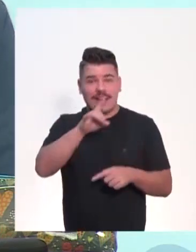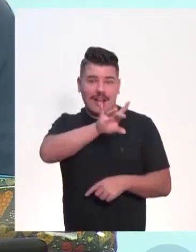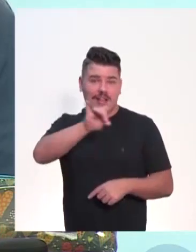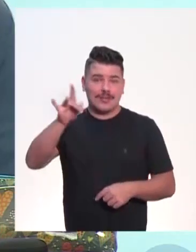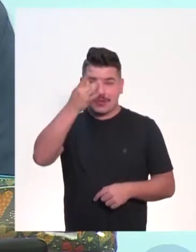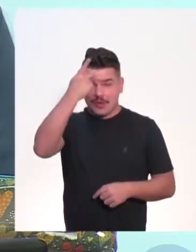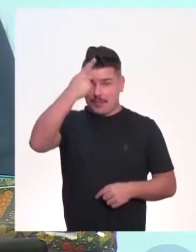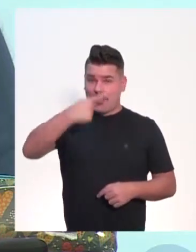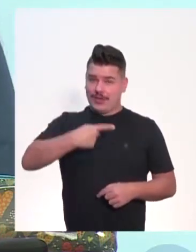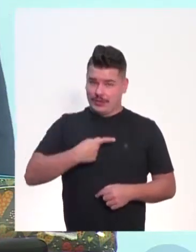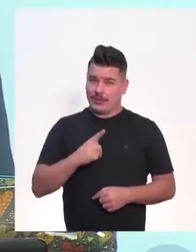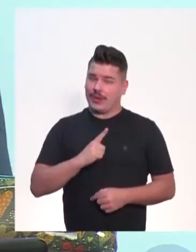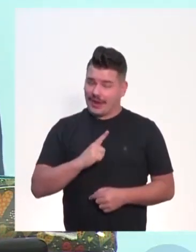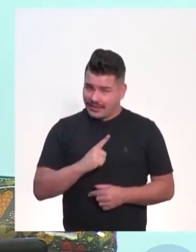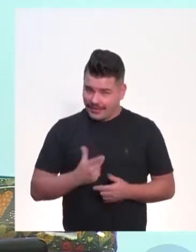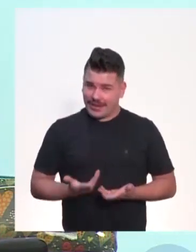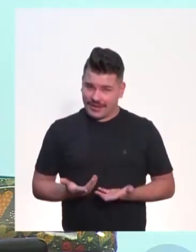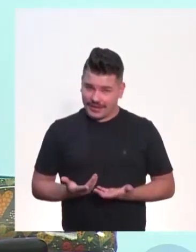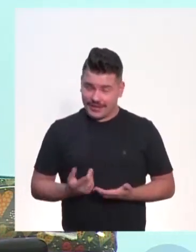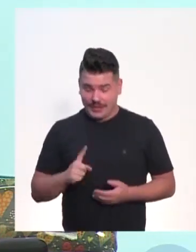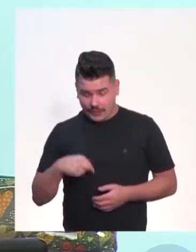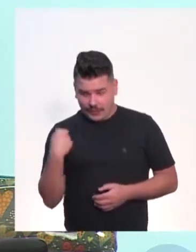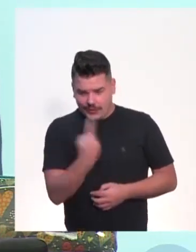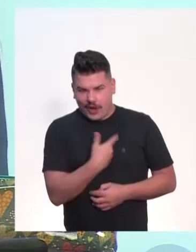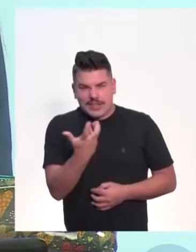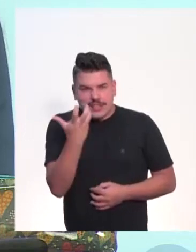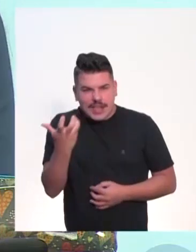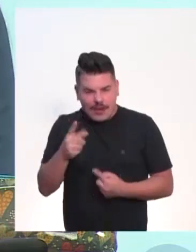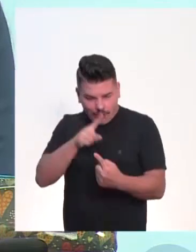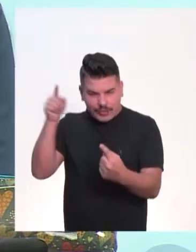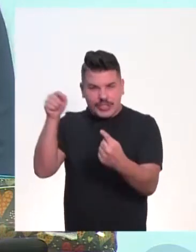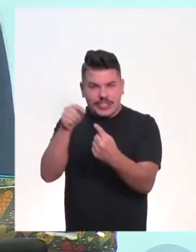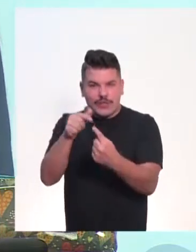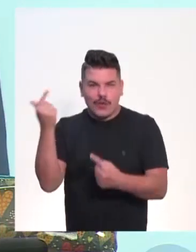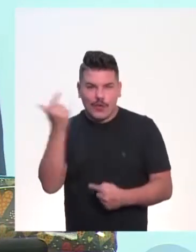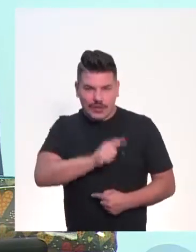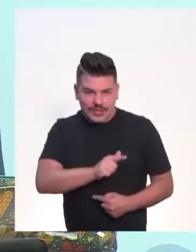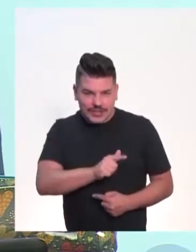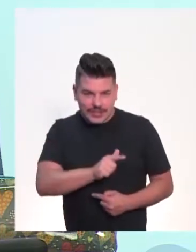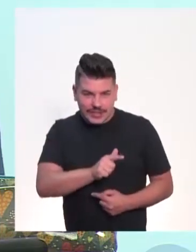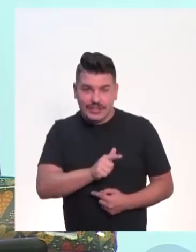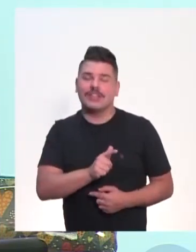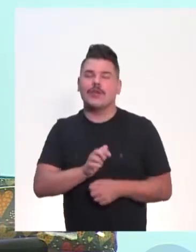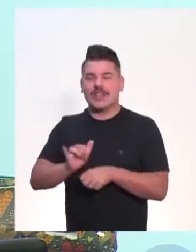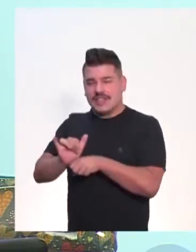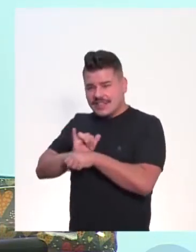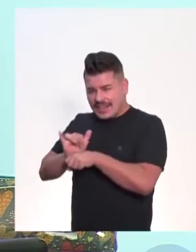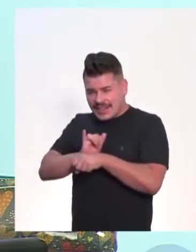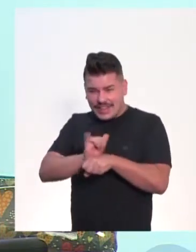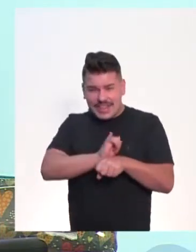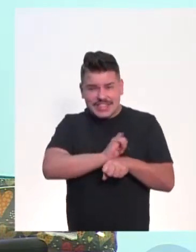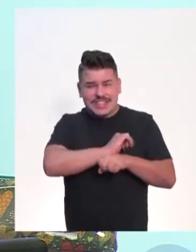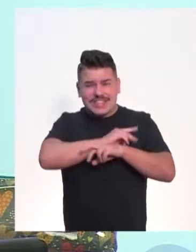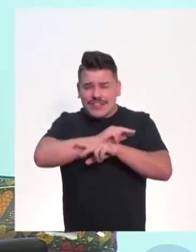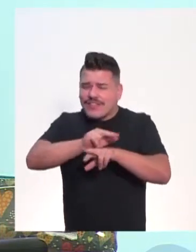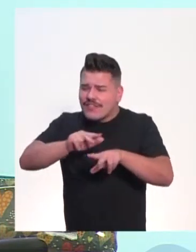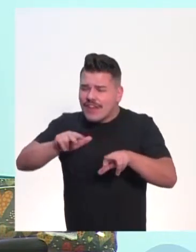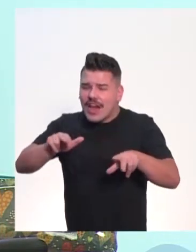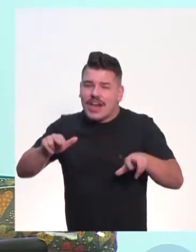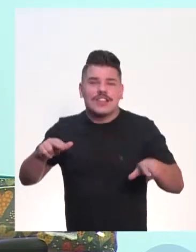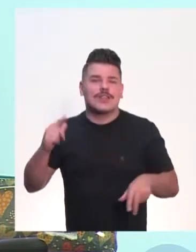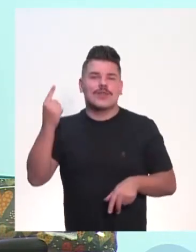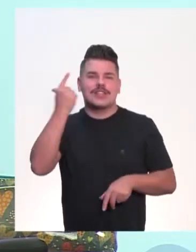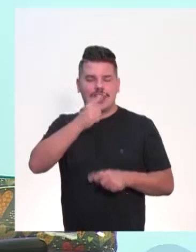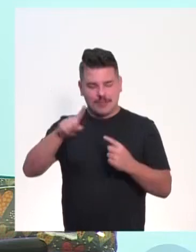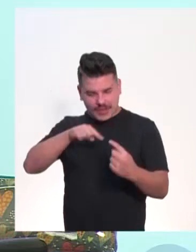gente alcance esses objetivos, todas essas técnicas que a gente estudou aqui, elas podem ser utilizadas para alcançar os objetivos